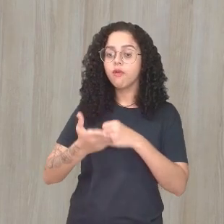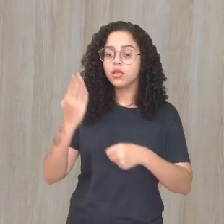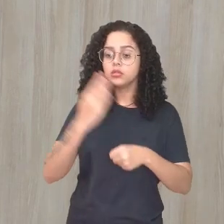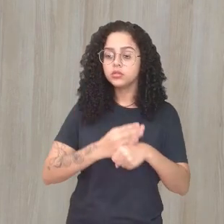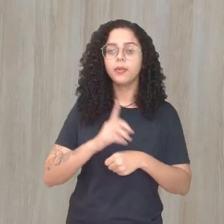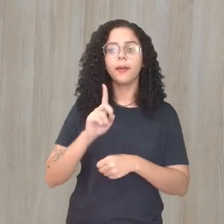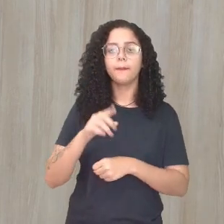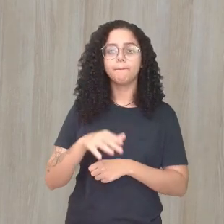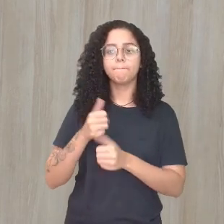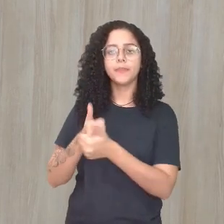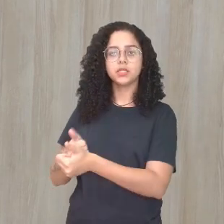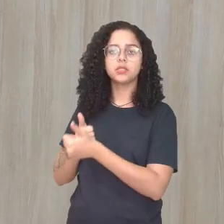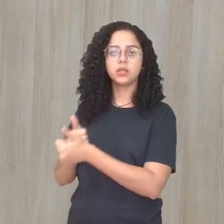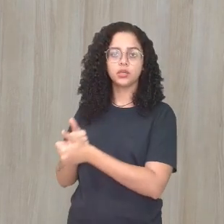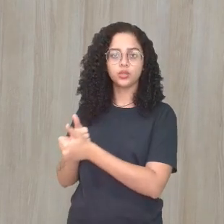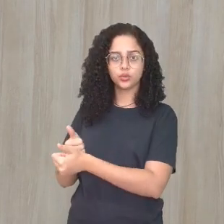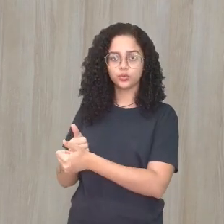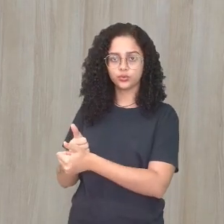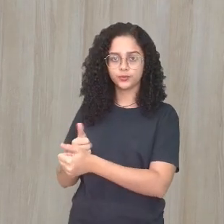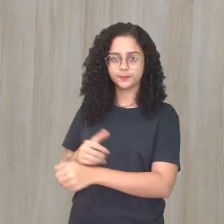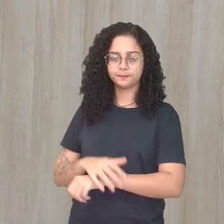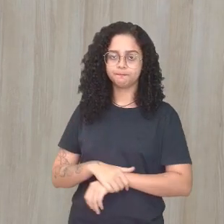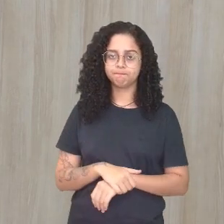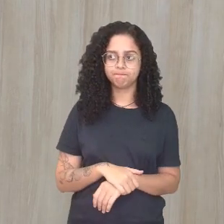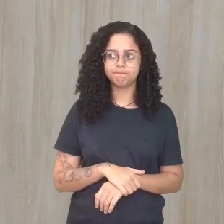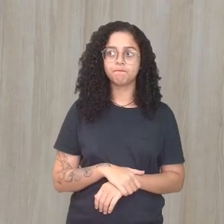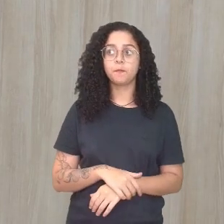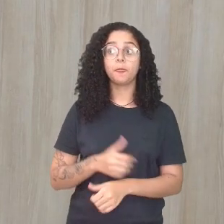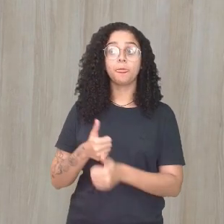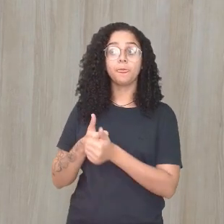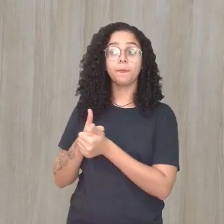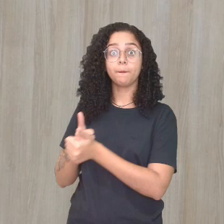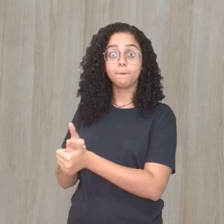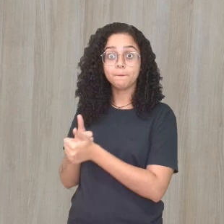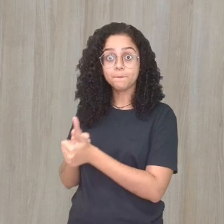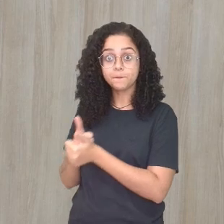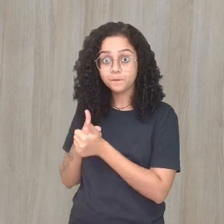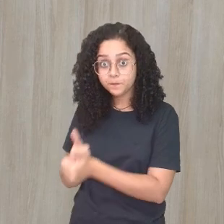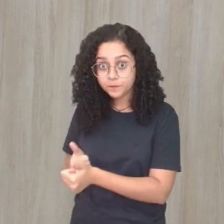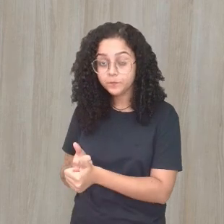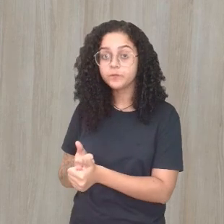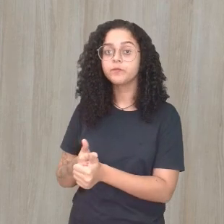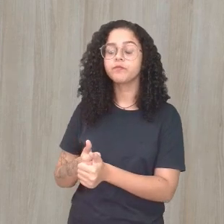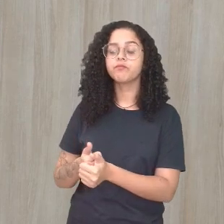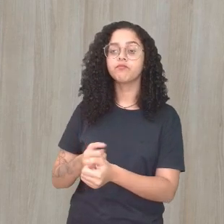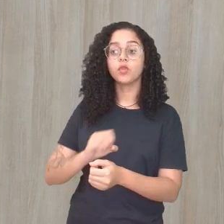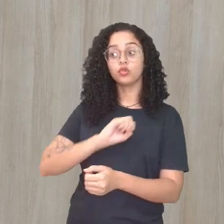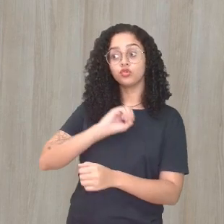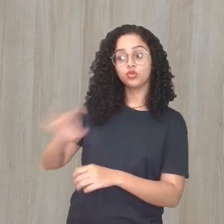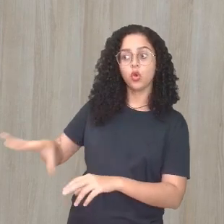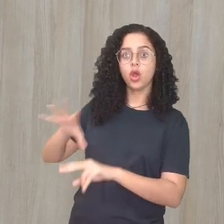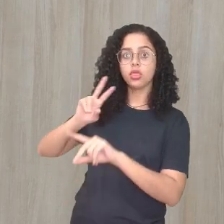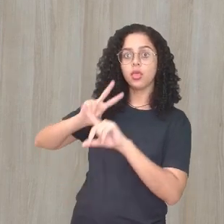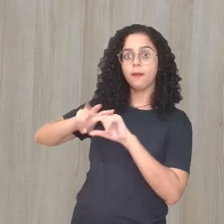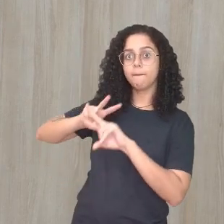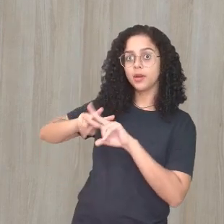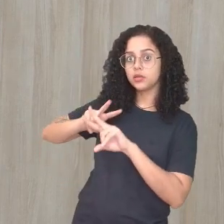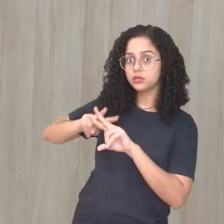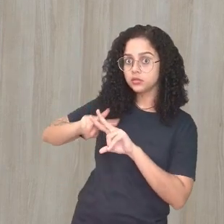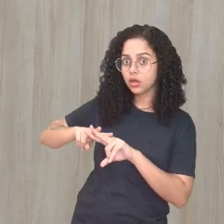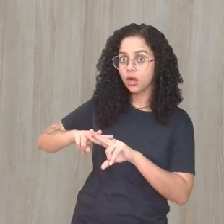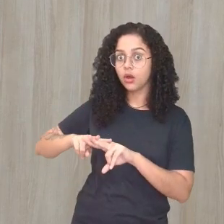eram perseguidos. E, ó, perseguidos, jogados na prisão, muitos